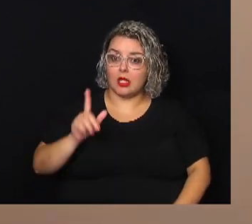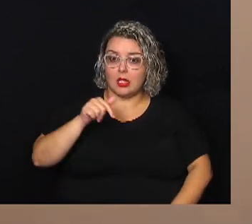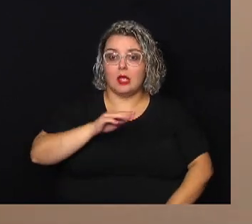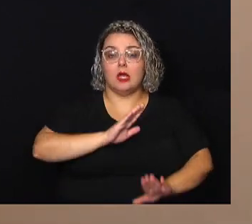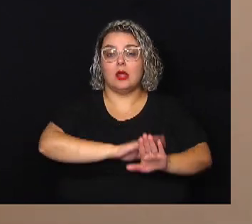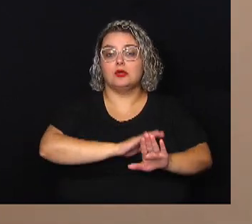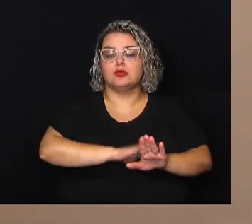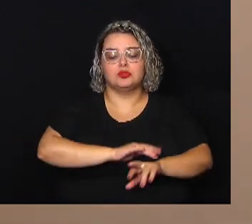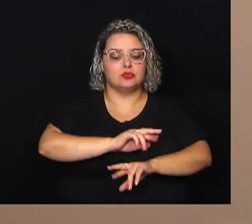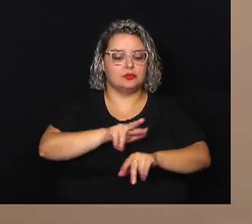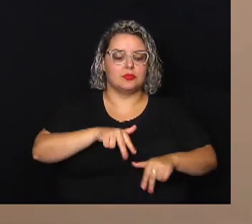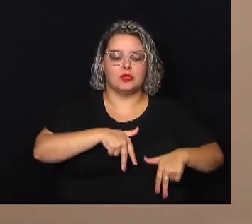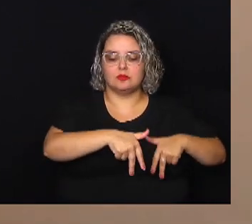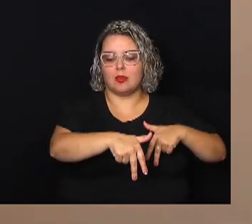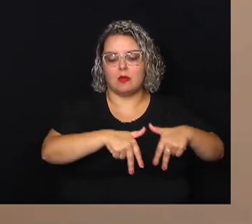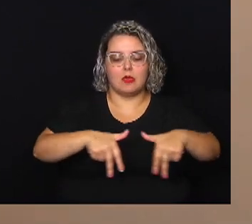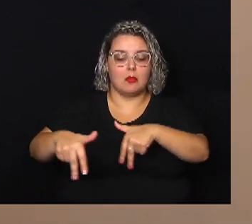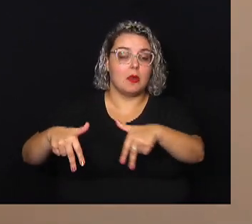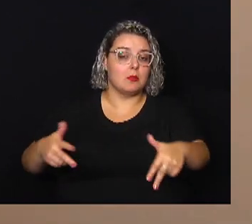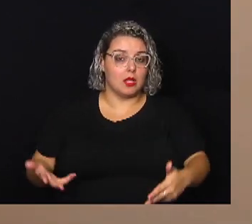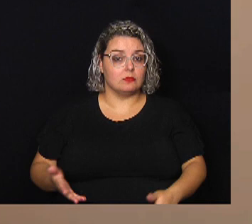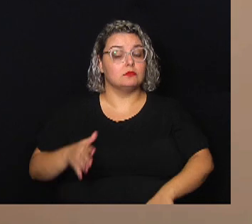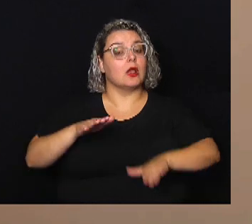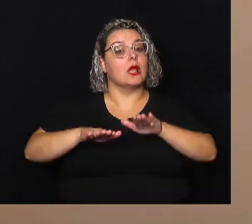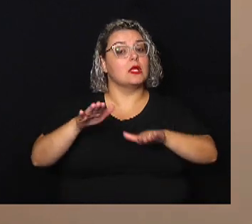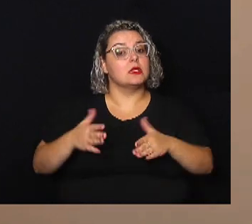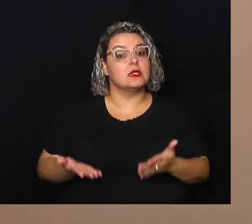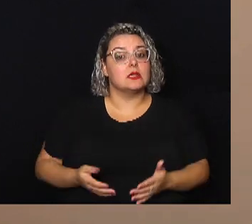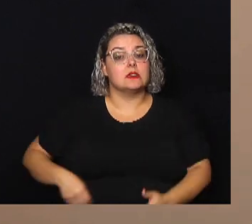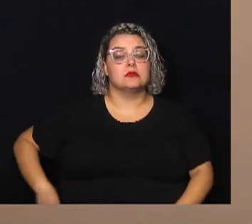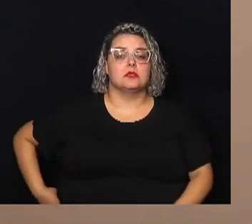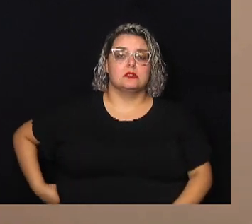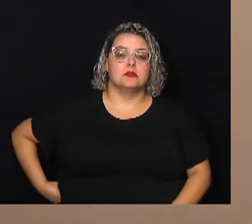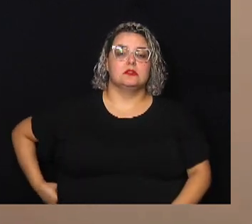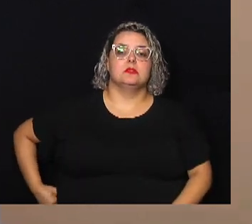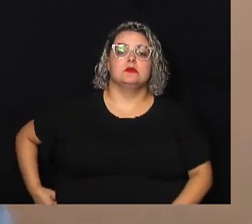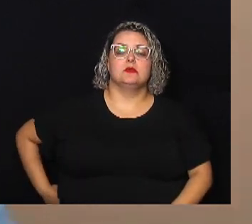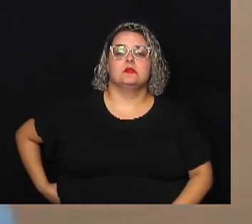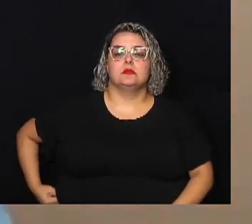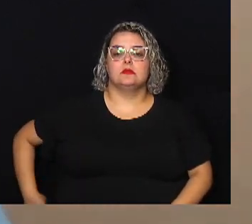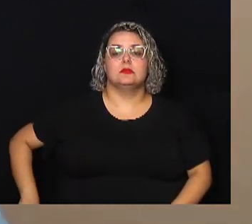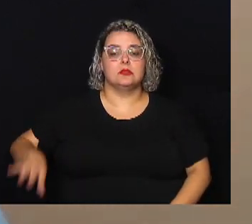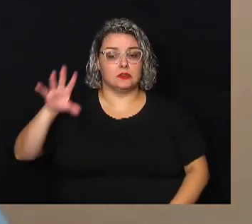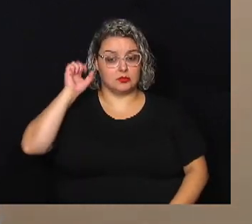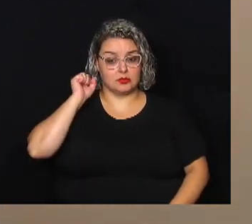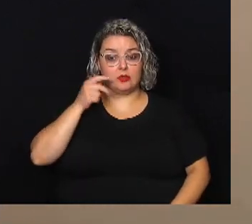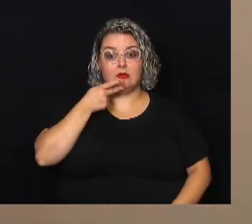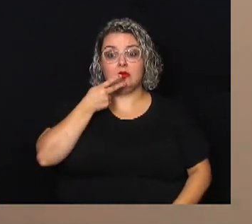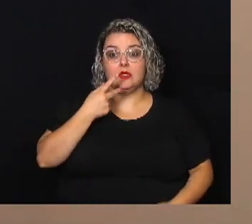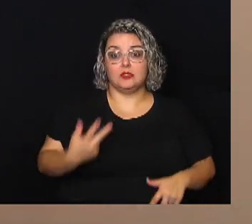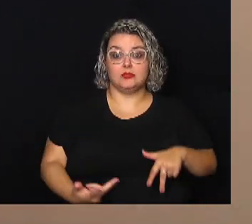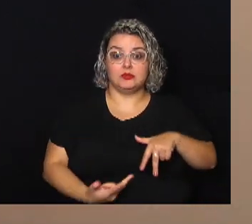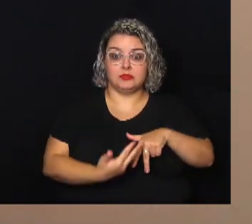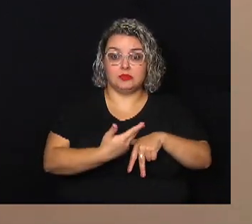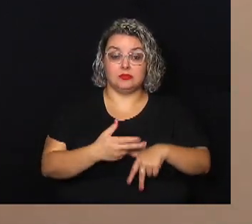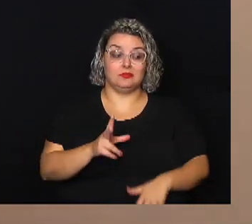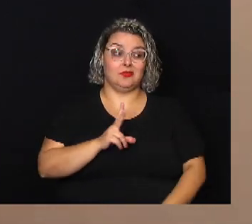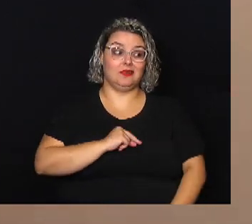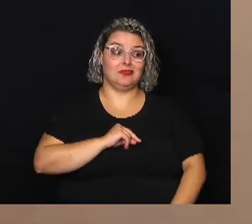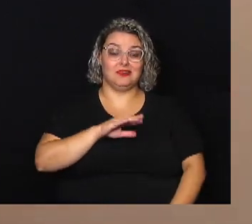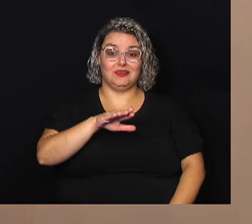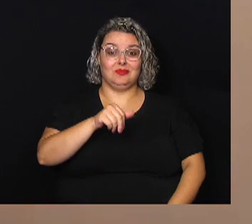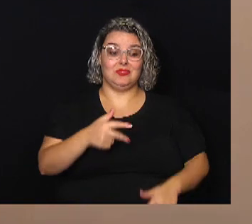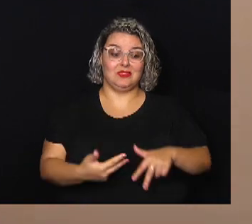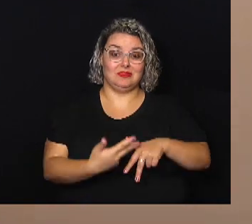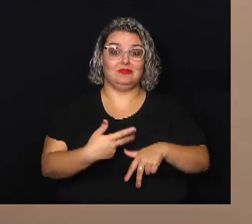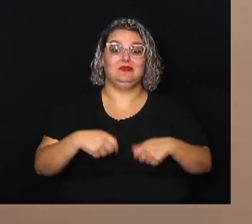diversas frentes. Muitas vezes, vocês vão me falar no cirurgião, meu Deus, chamou o cirurgião, vai ter que operar,